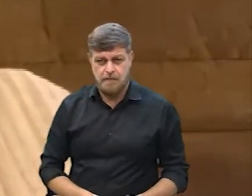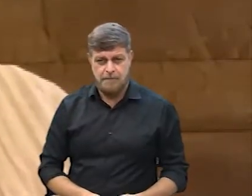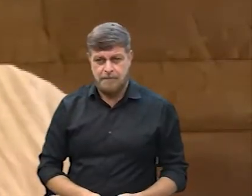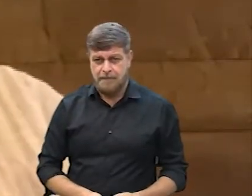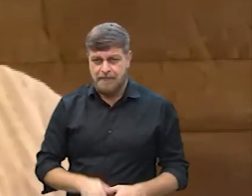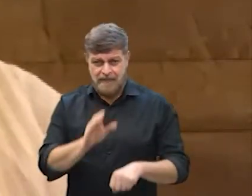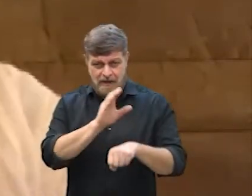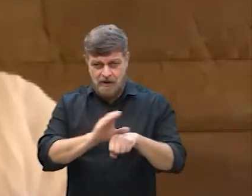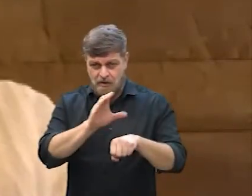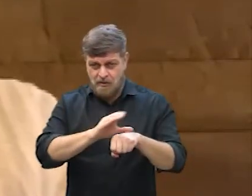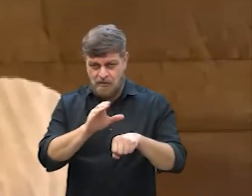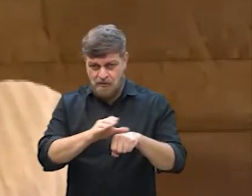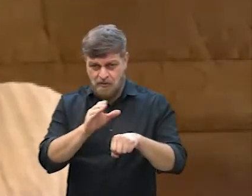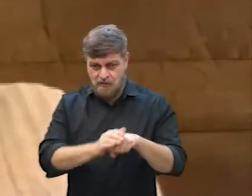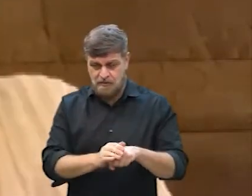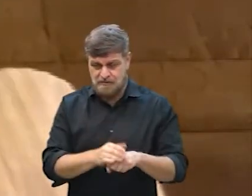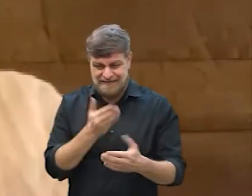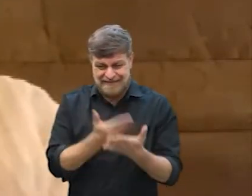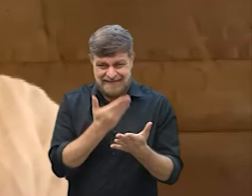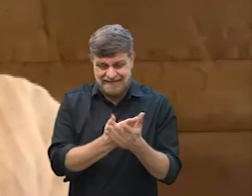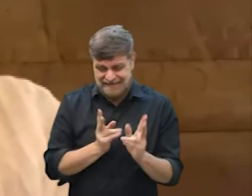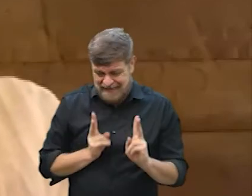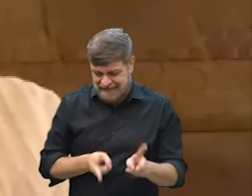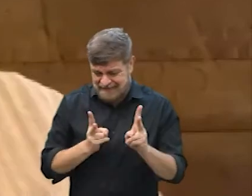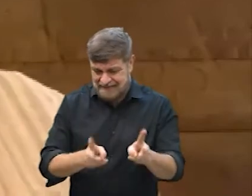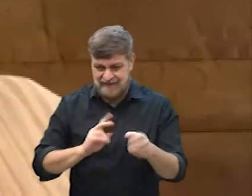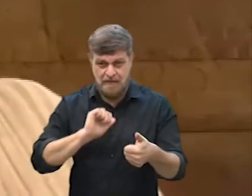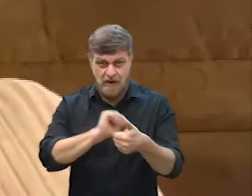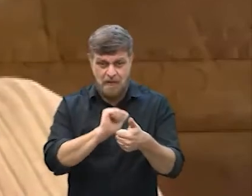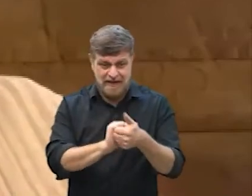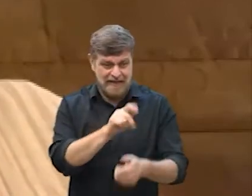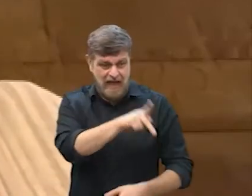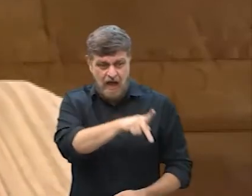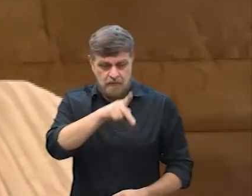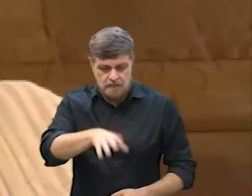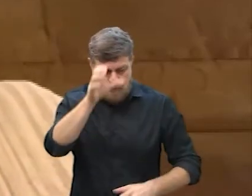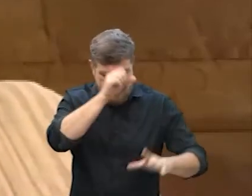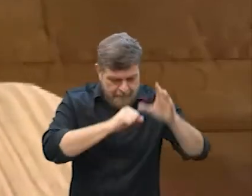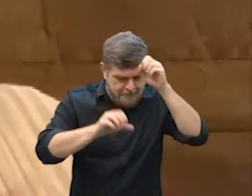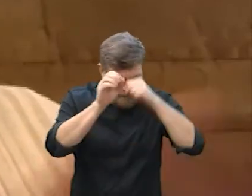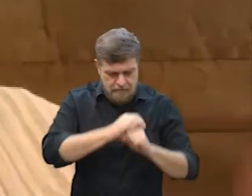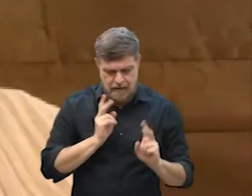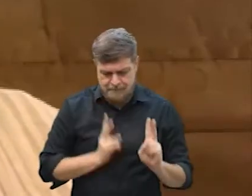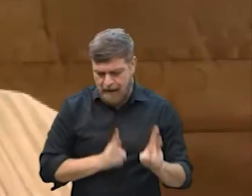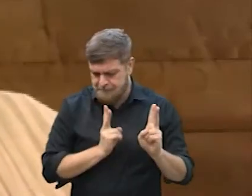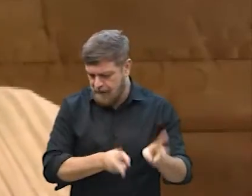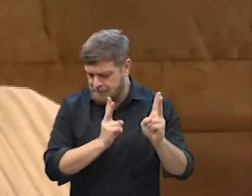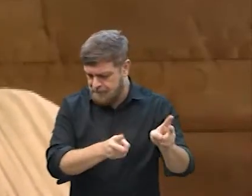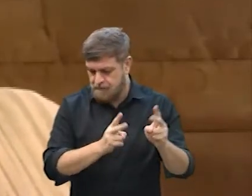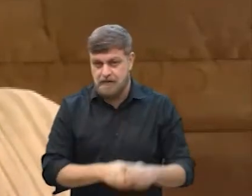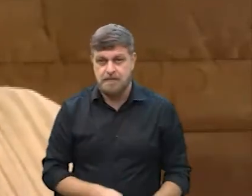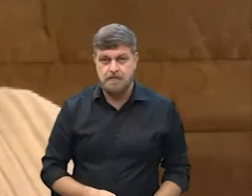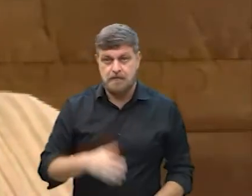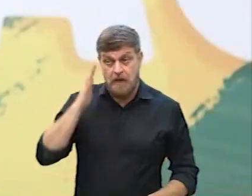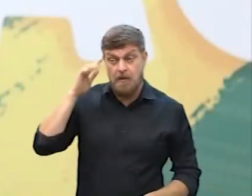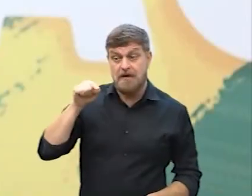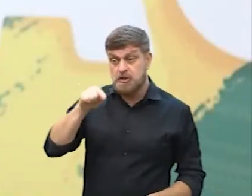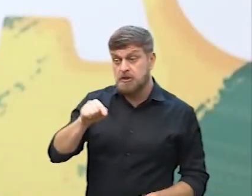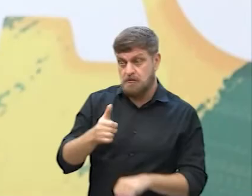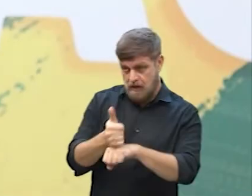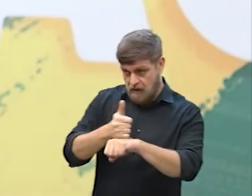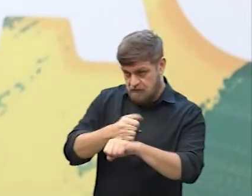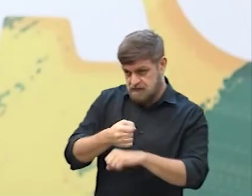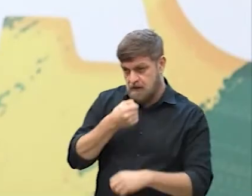fornecer curso de formação continuada de qualidade, porque todas as profissões, imagino que a sua também, André,